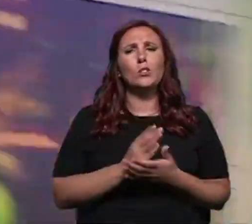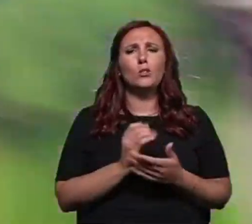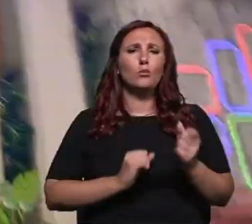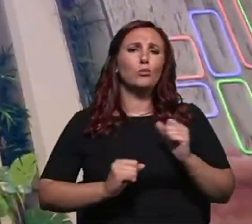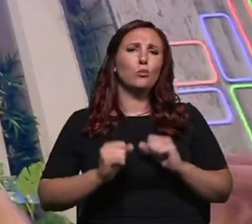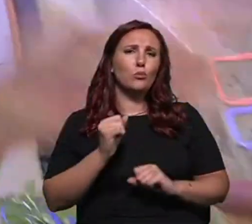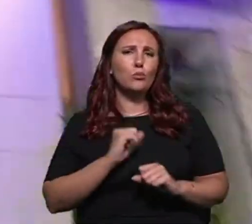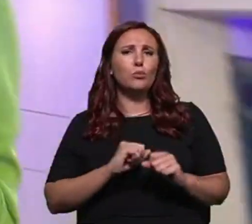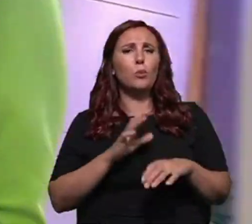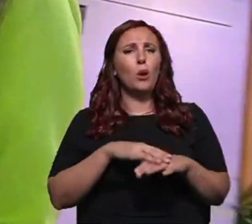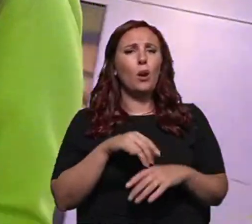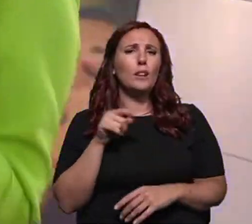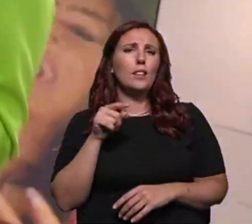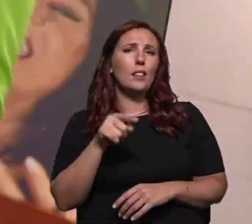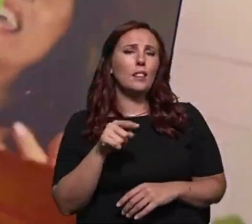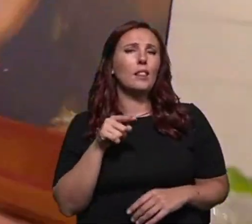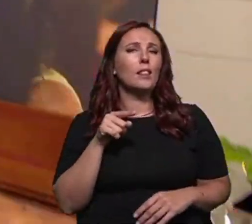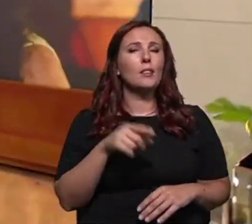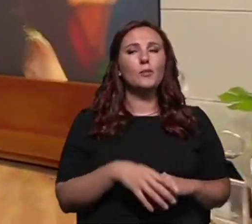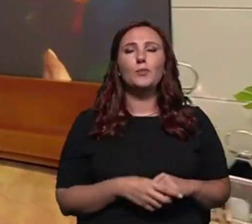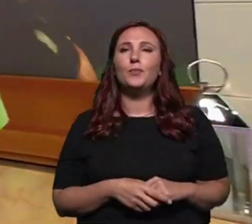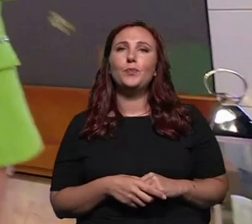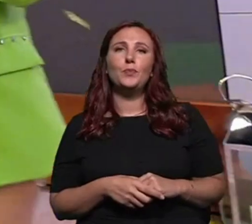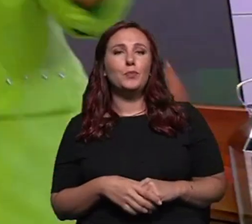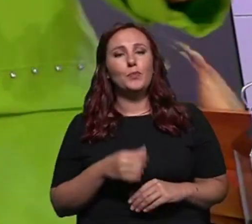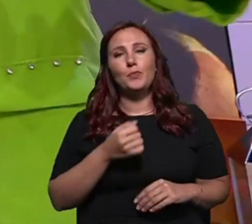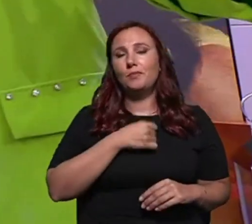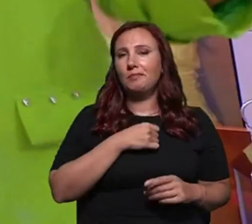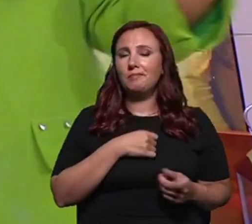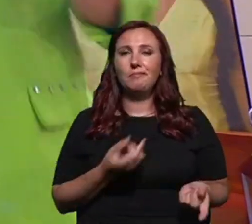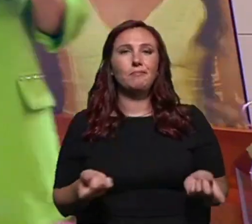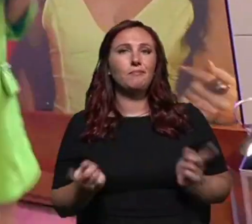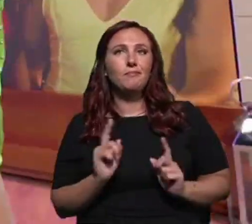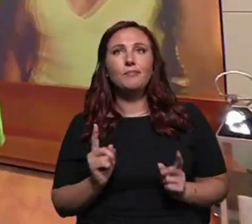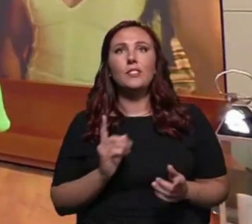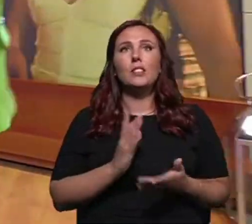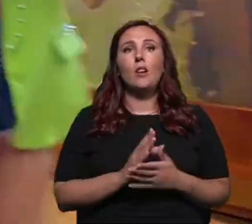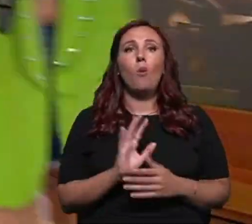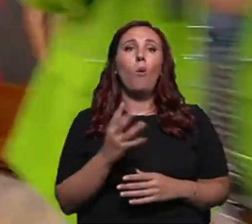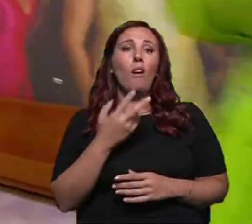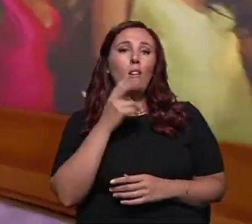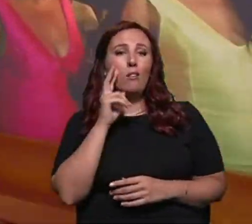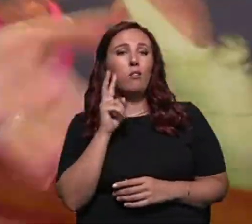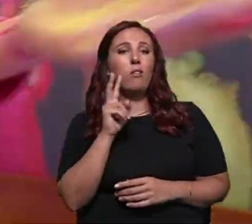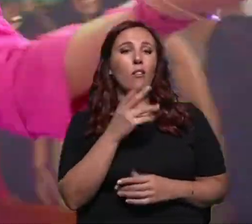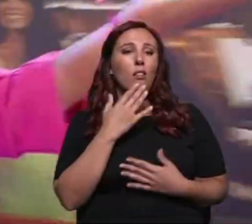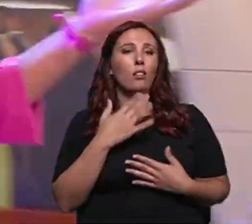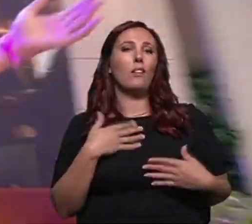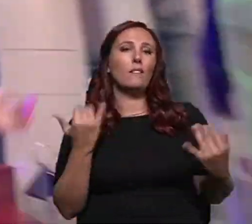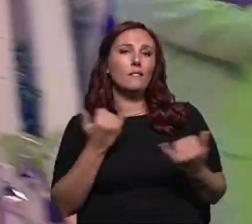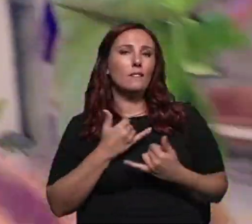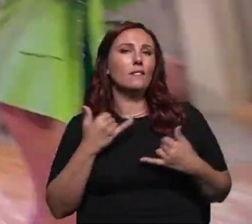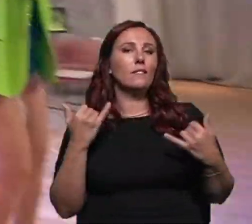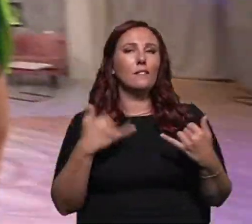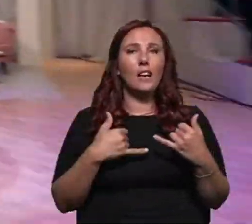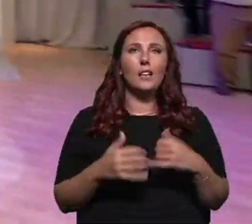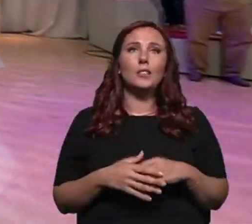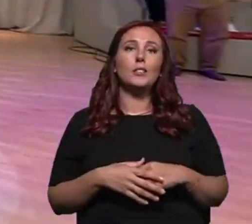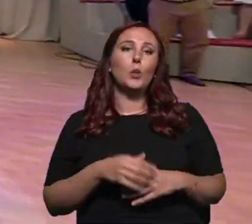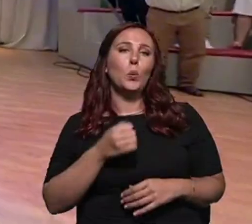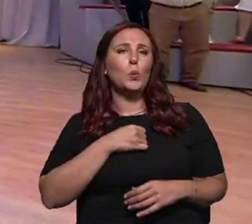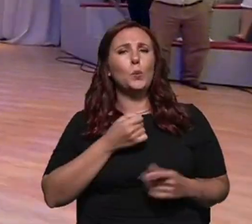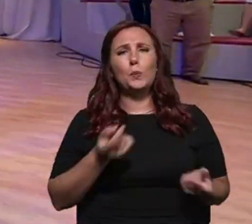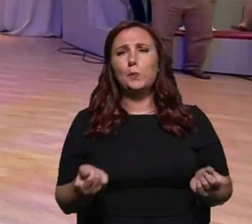S samba samba por ti meu coração coração não Bó quando te vê que ele é feliz meu